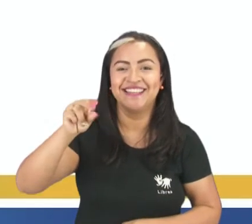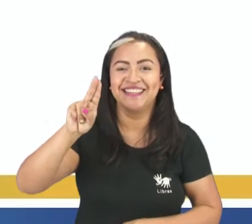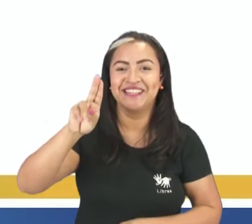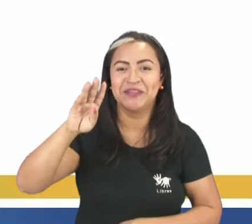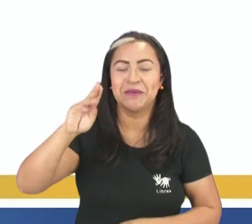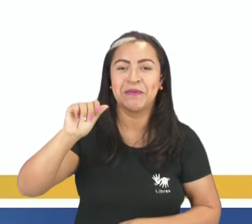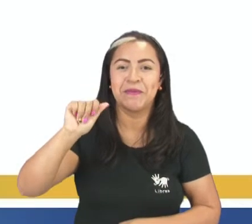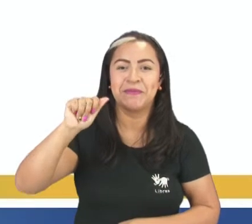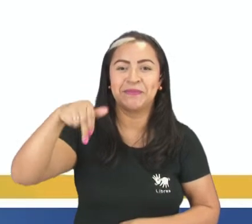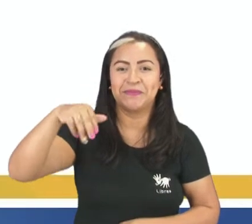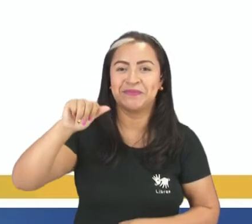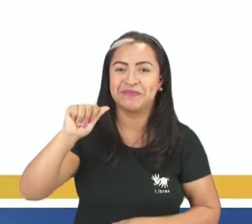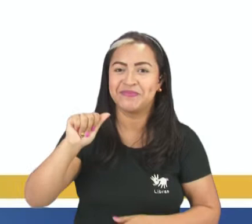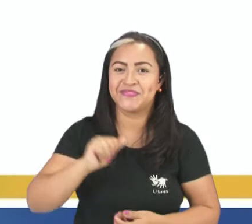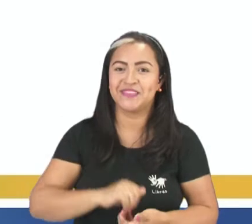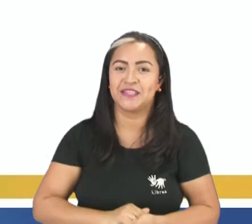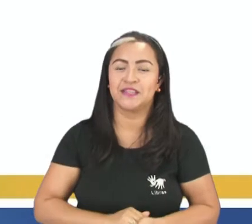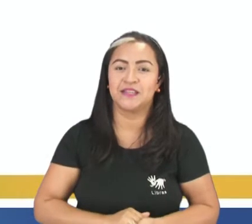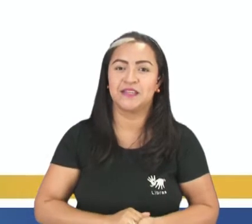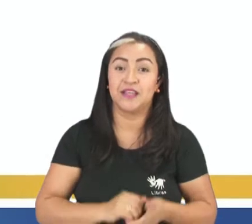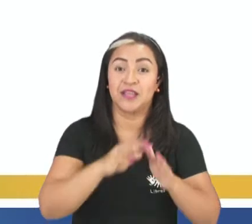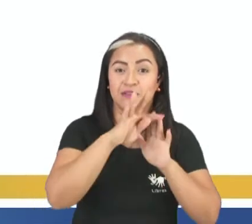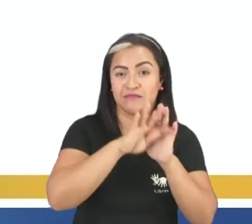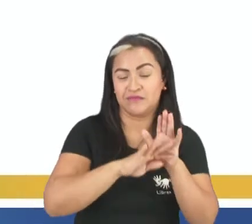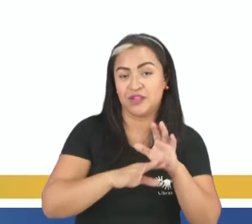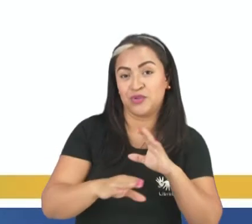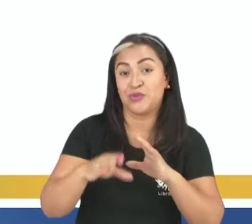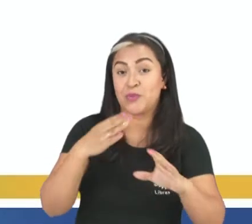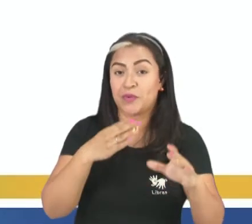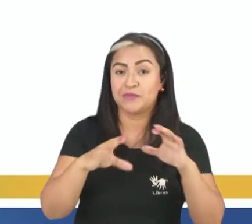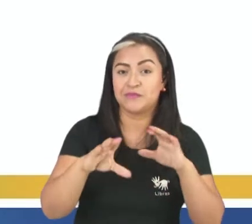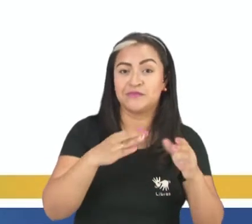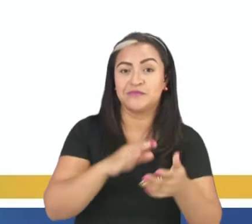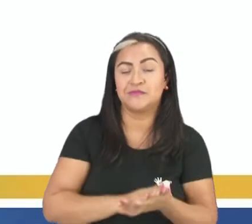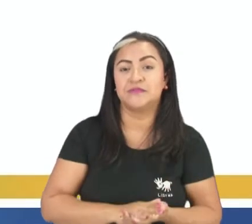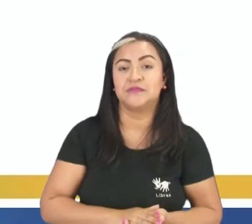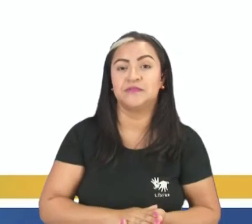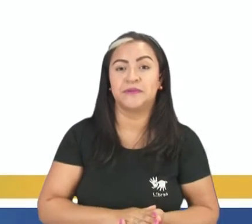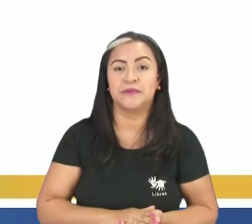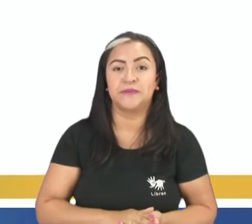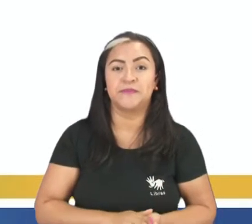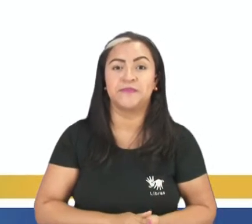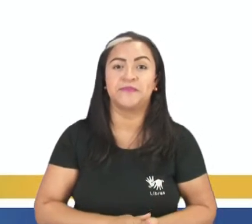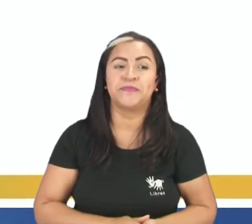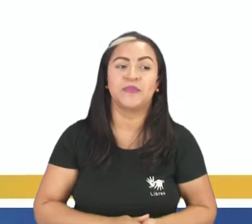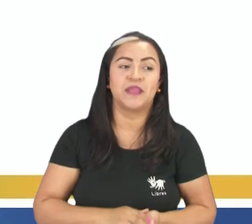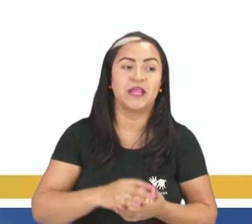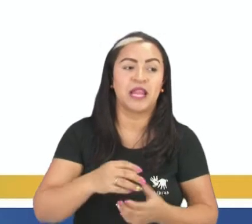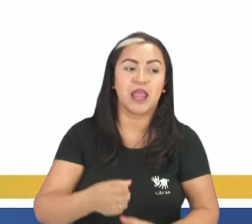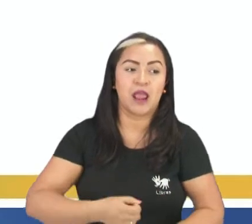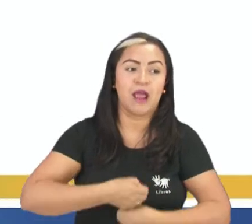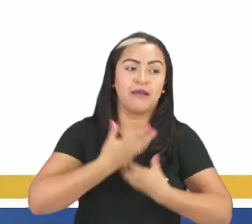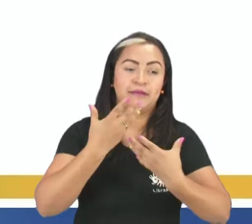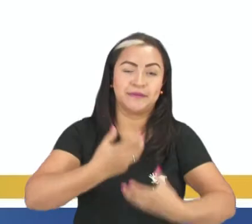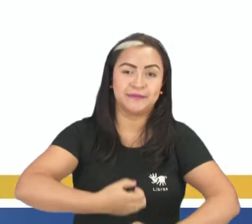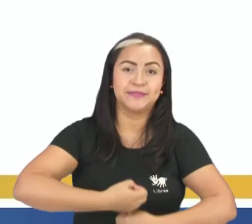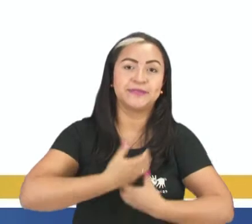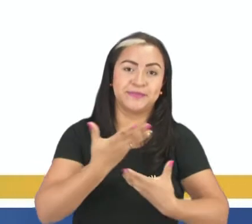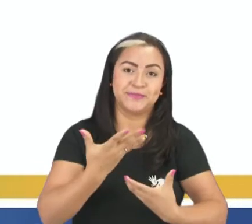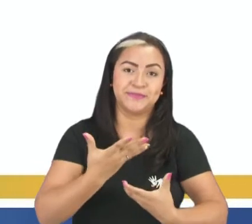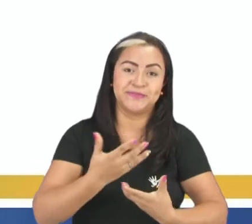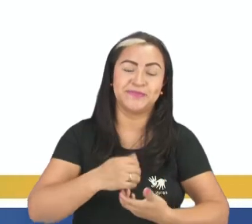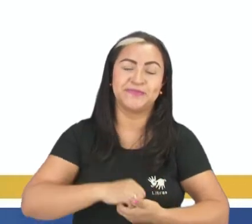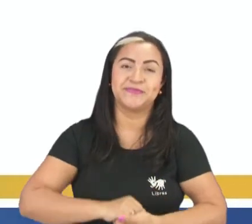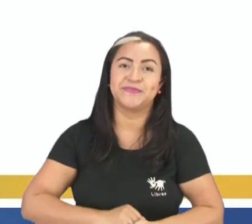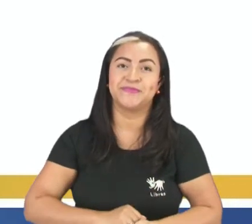vai ritmizar, né, trazer ali uma melodia para este poema. Tá?